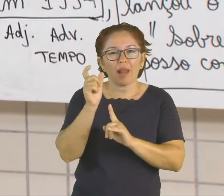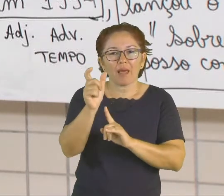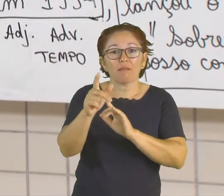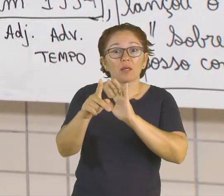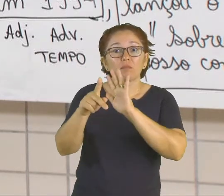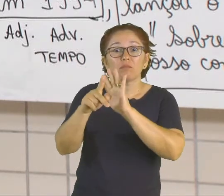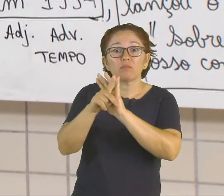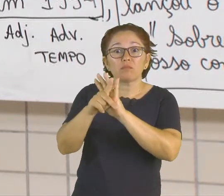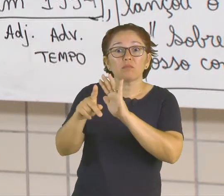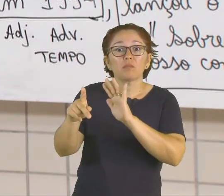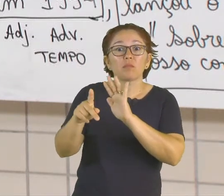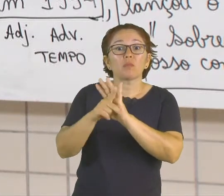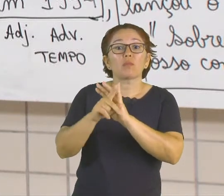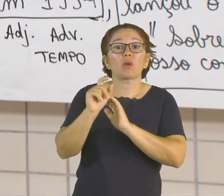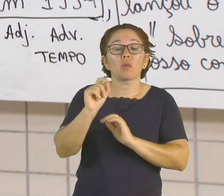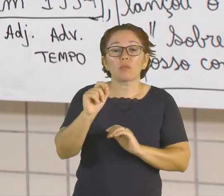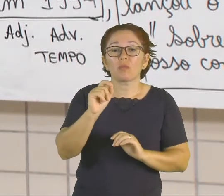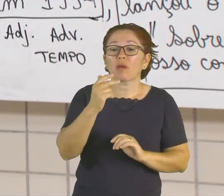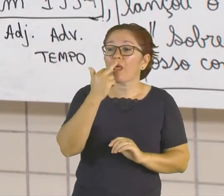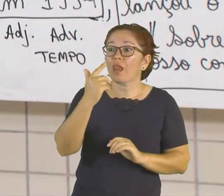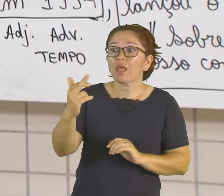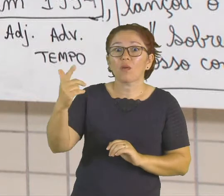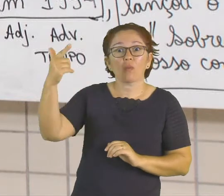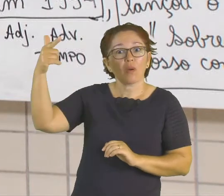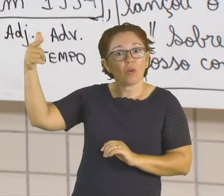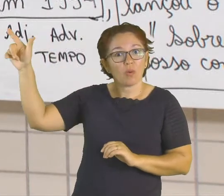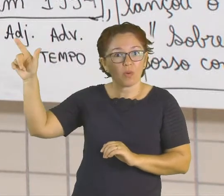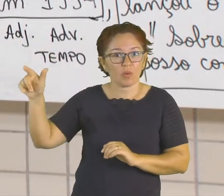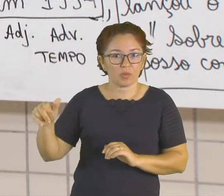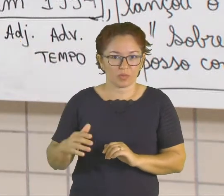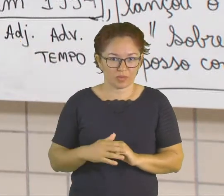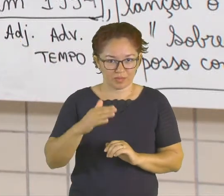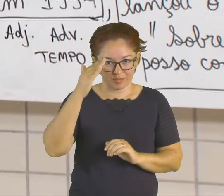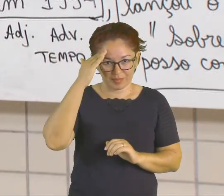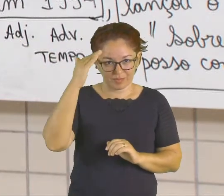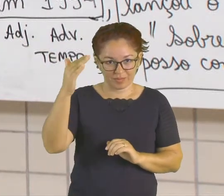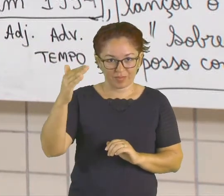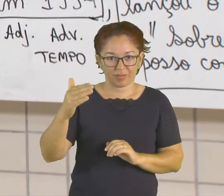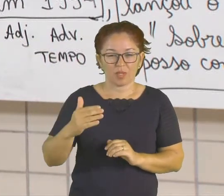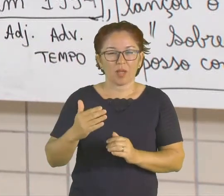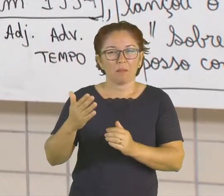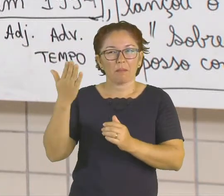exemplo, fast food, que a gente sempre vê, então é uma palavra que vem lá da origem